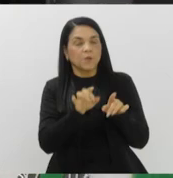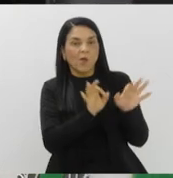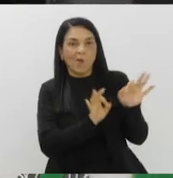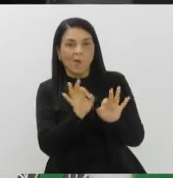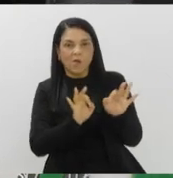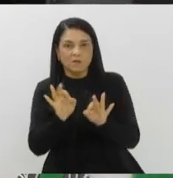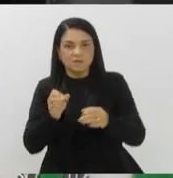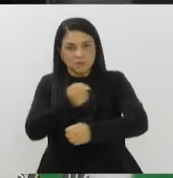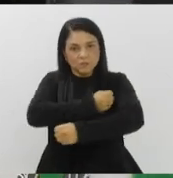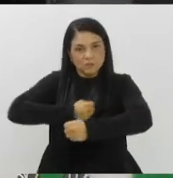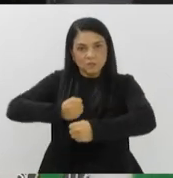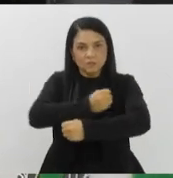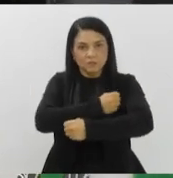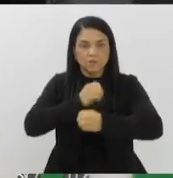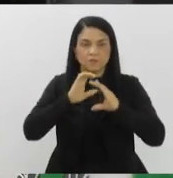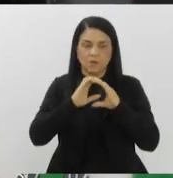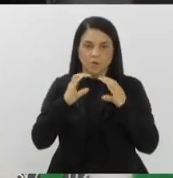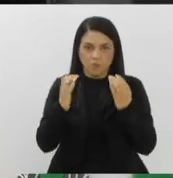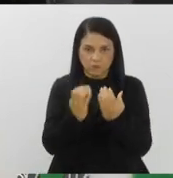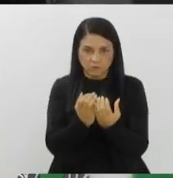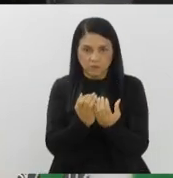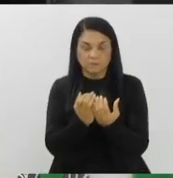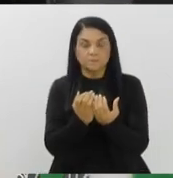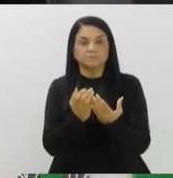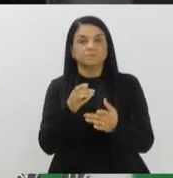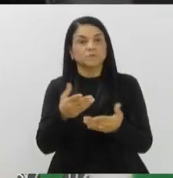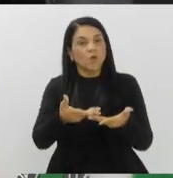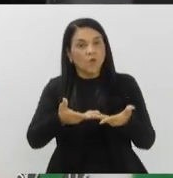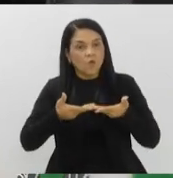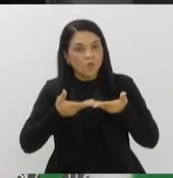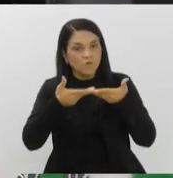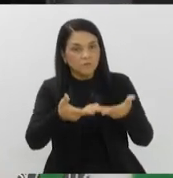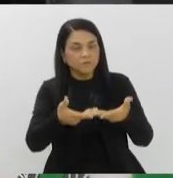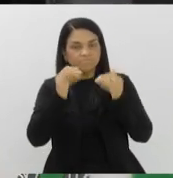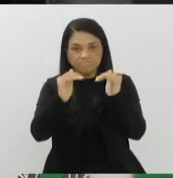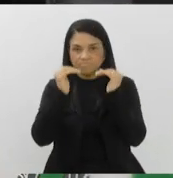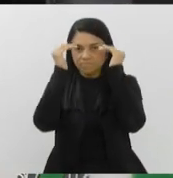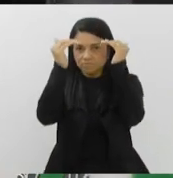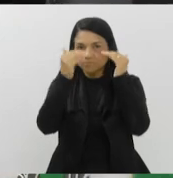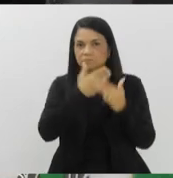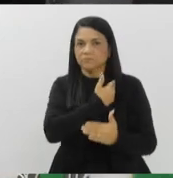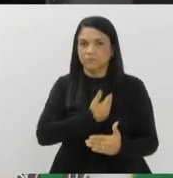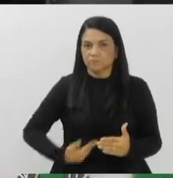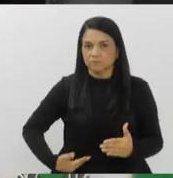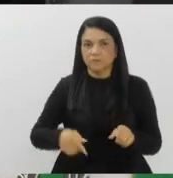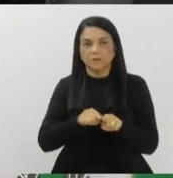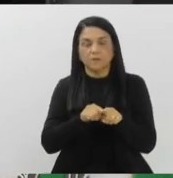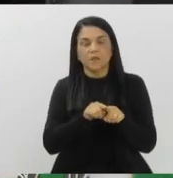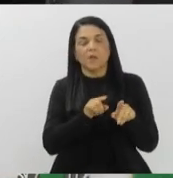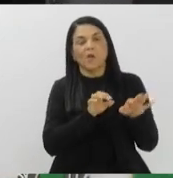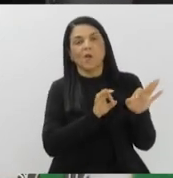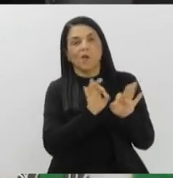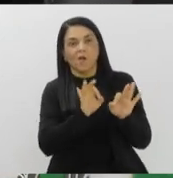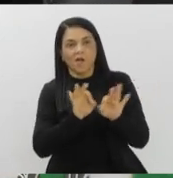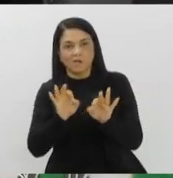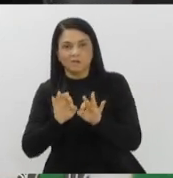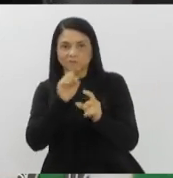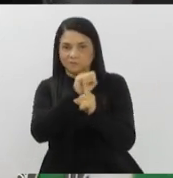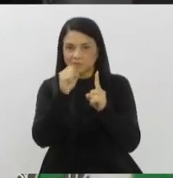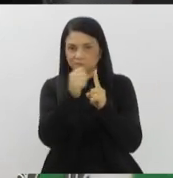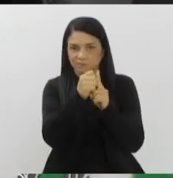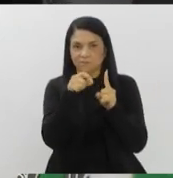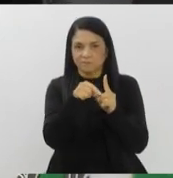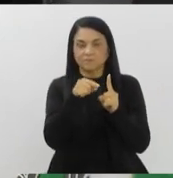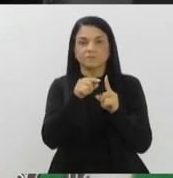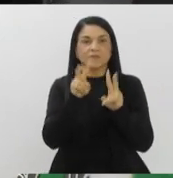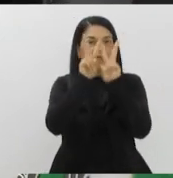cozinhas comunitárias. É por isso que convidamos aqui autoridades públicas e organizações da sociedade civil que atuam no tema